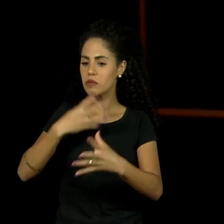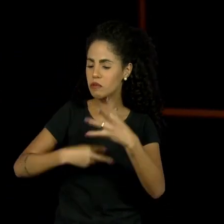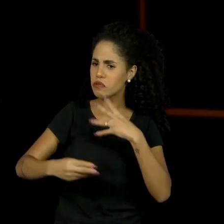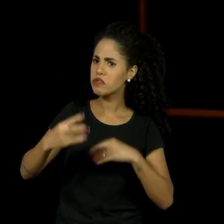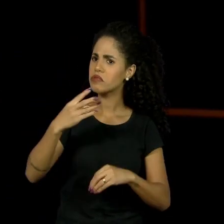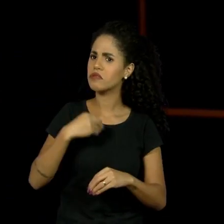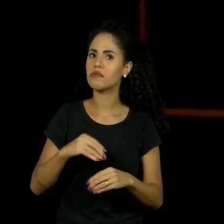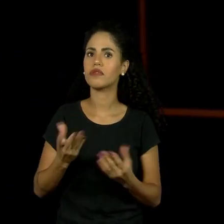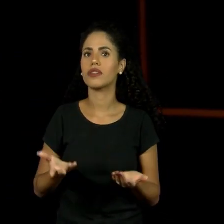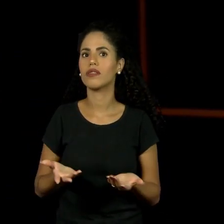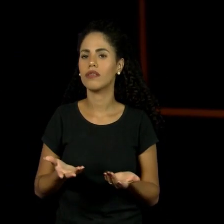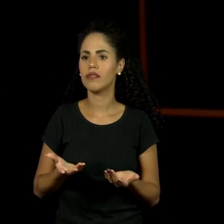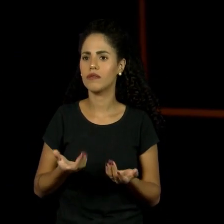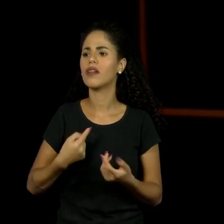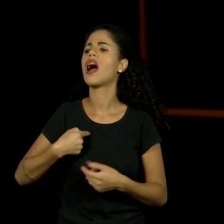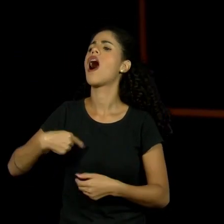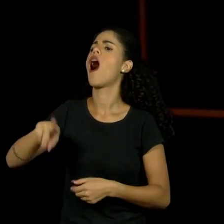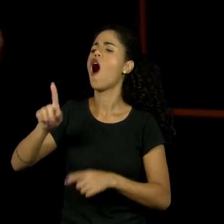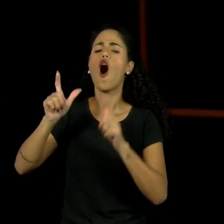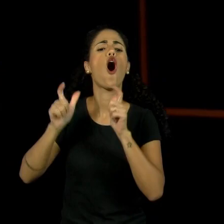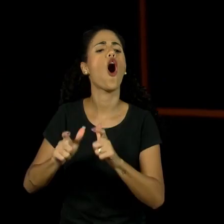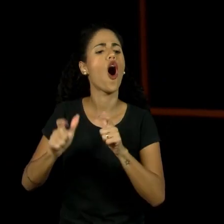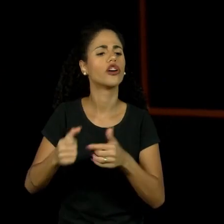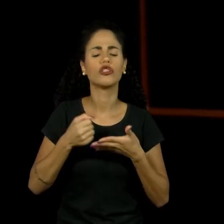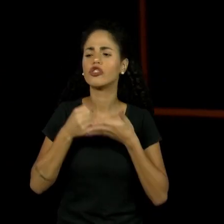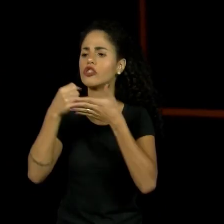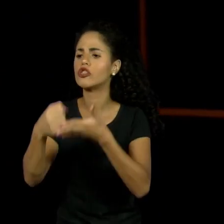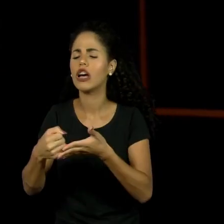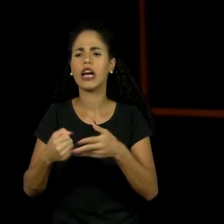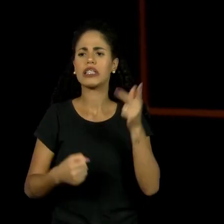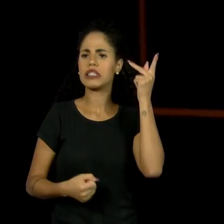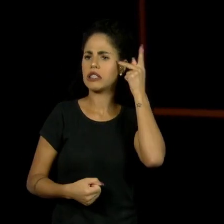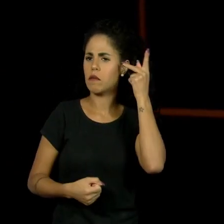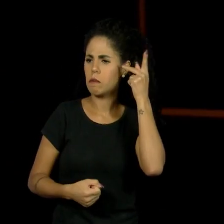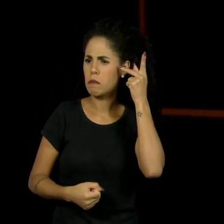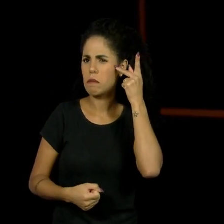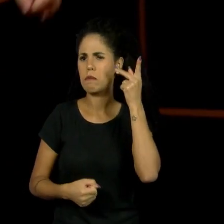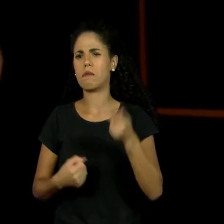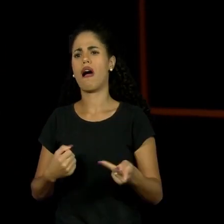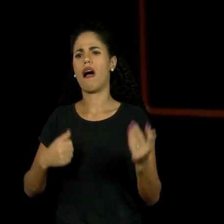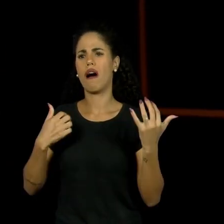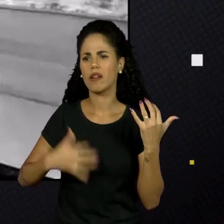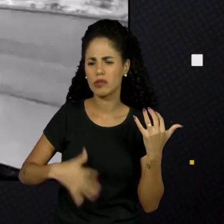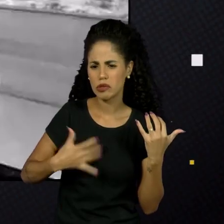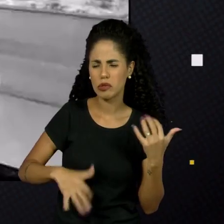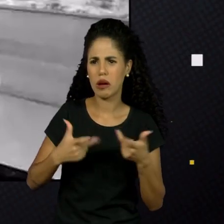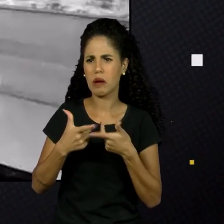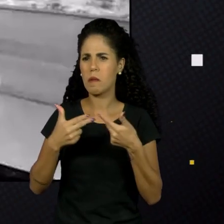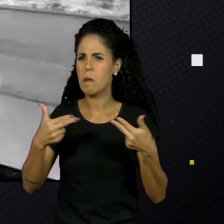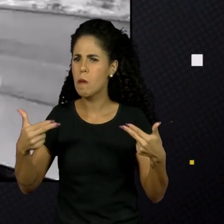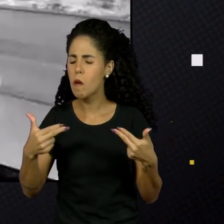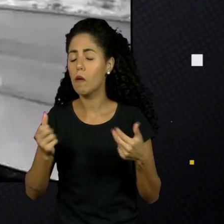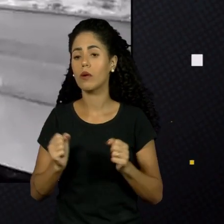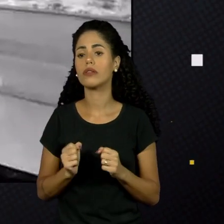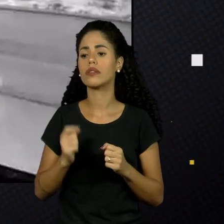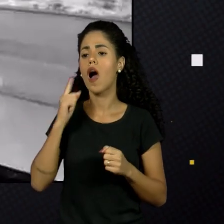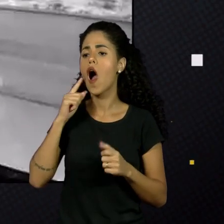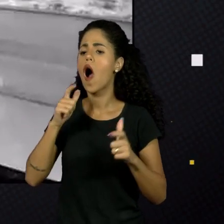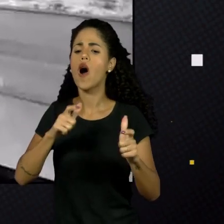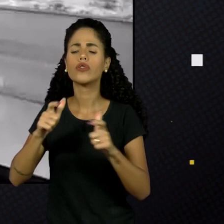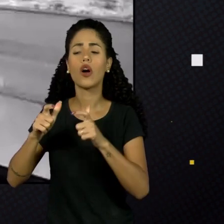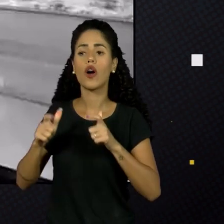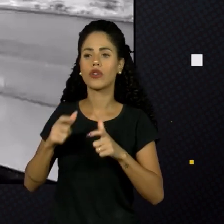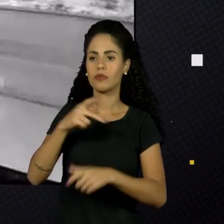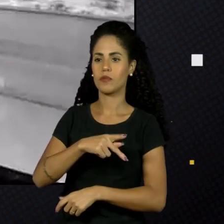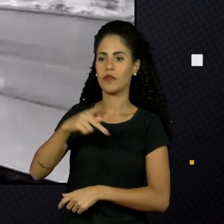que se dane, vamos, onde que tem que levar? Veio para São Paulo, eles participaram, tocaram com o Jacó do Bandolim, aí souberam dessa professora